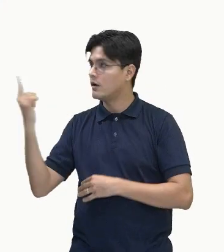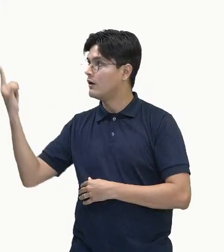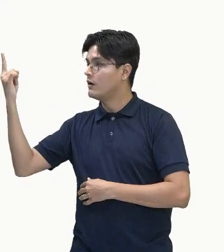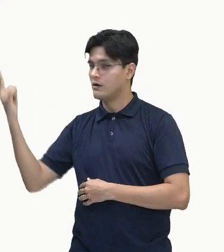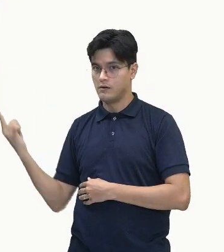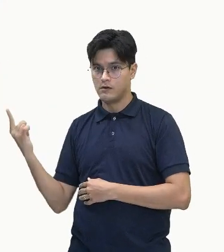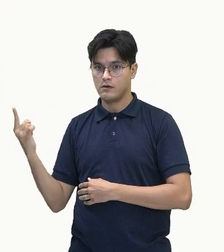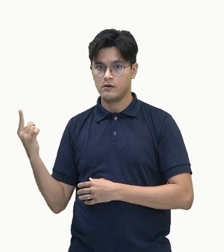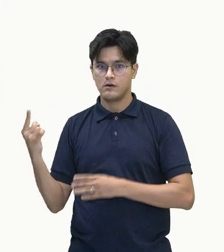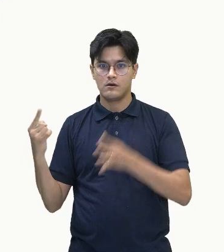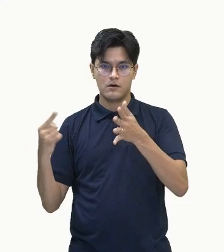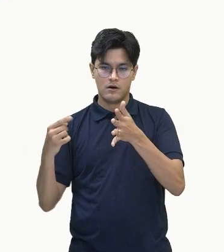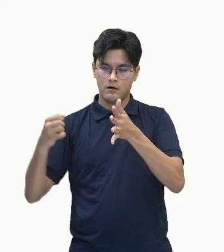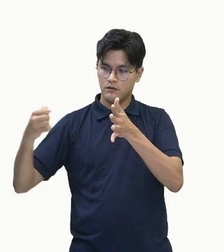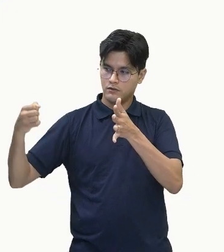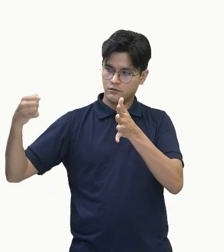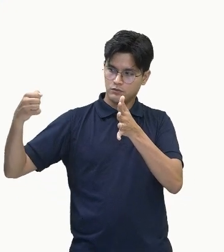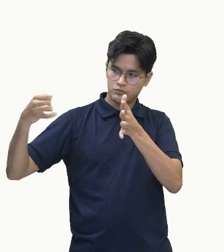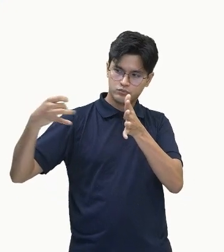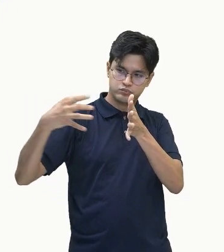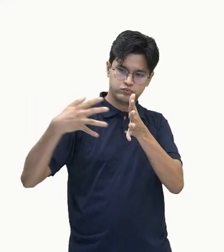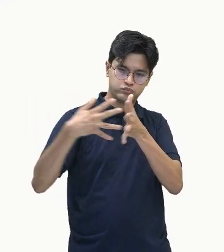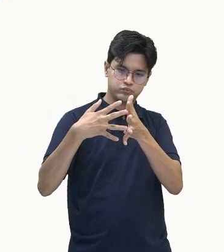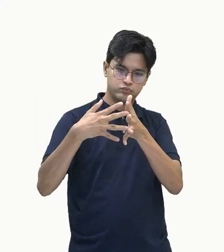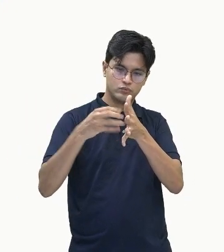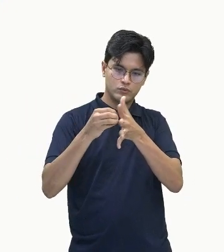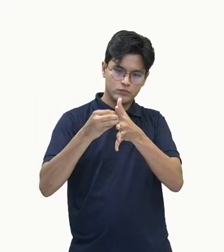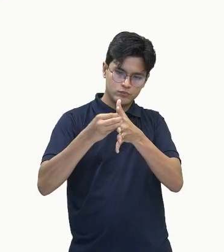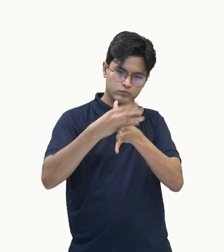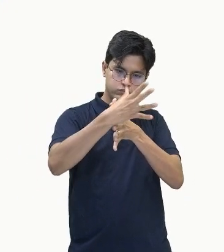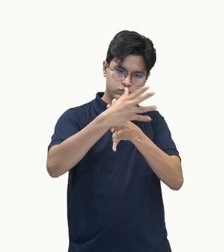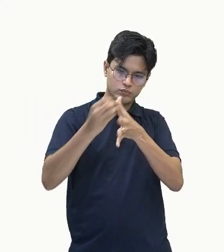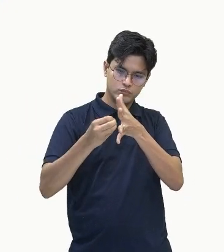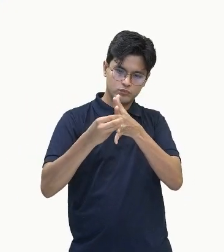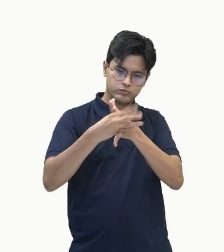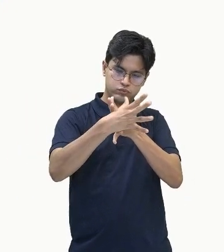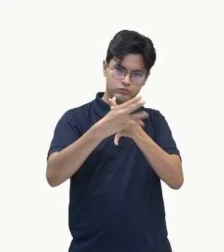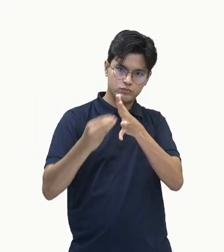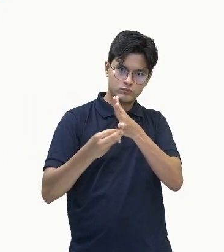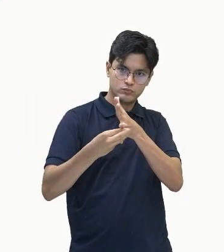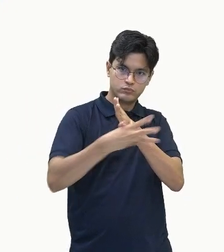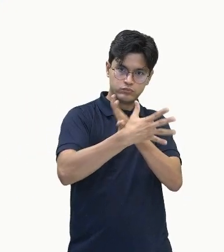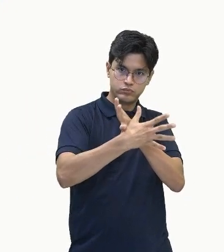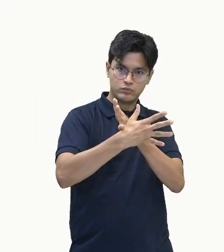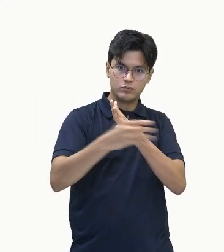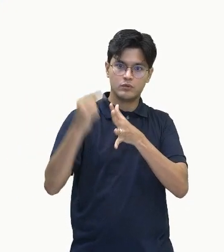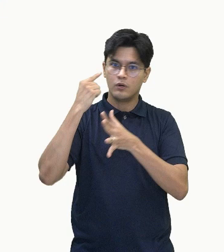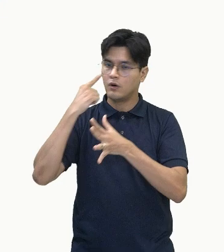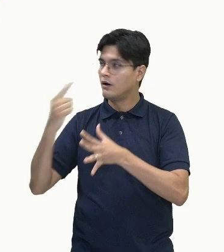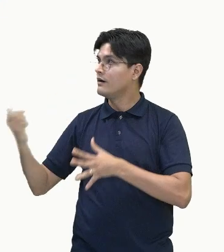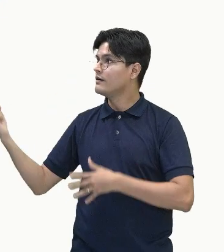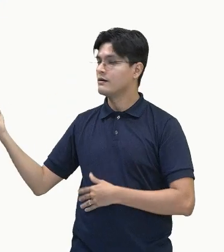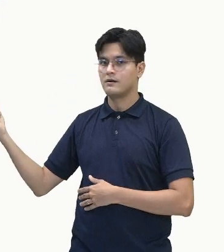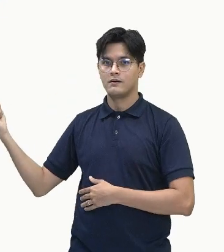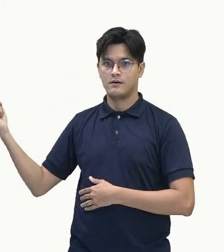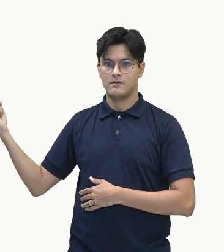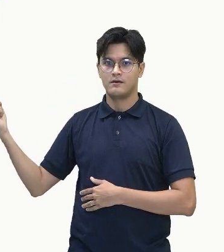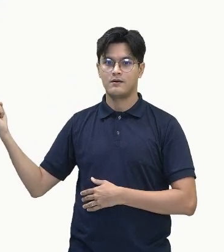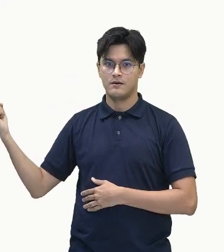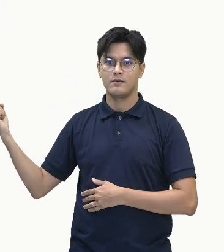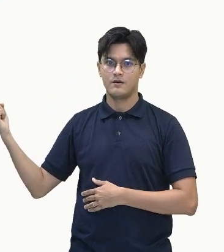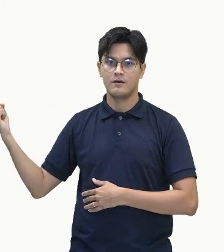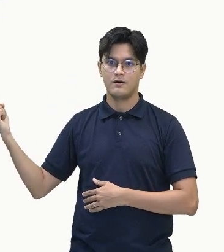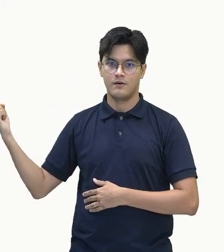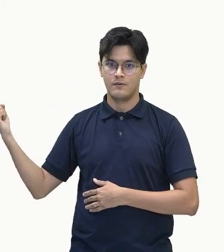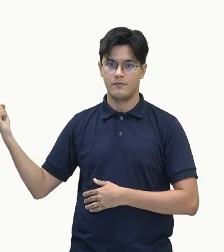uma frente de onda com raios paralelos entre si, né, e depois se tornou ondas